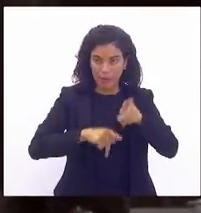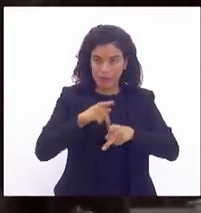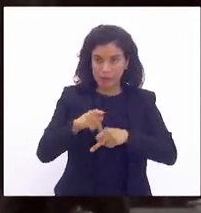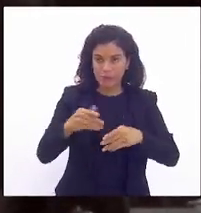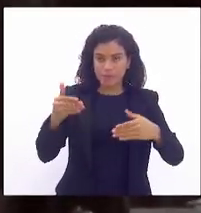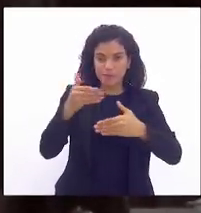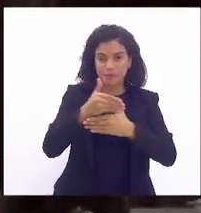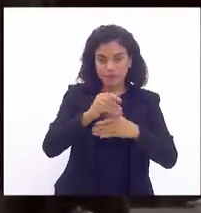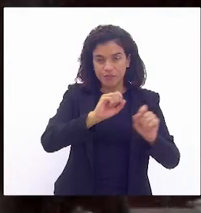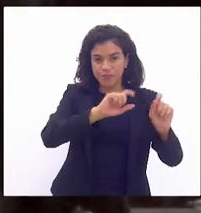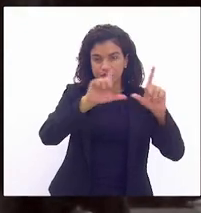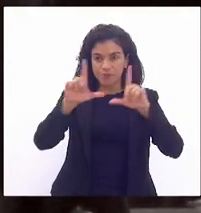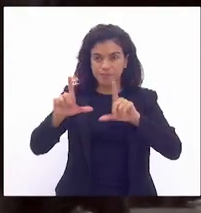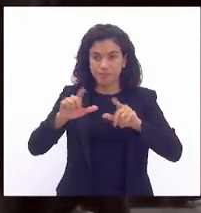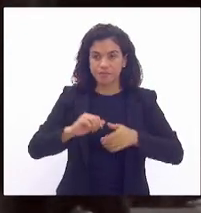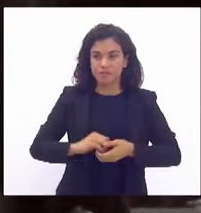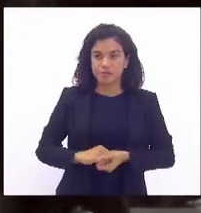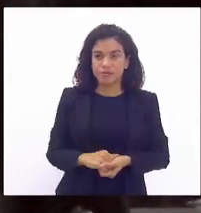favor.